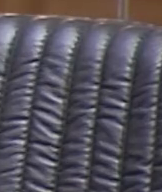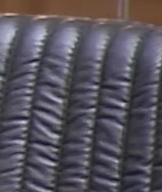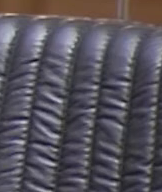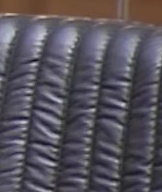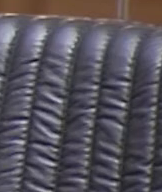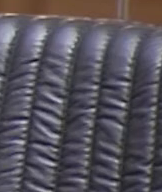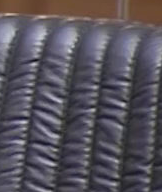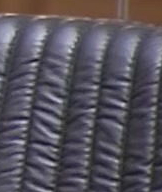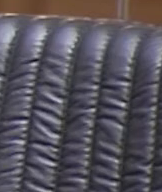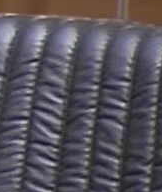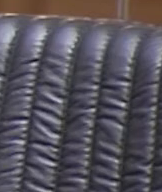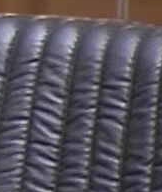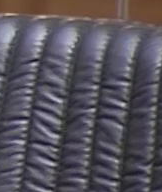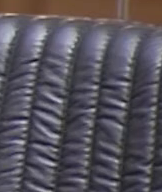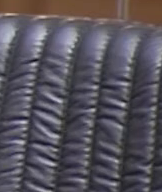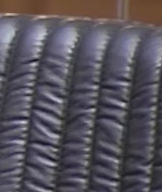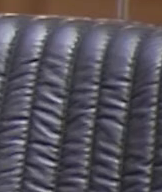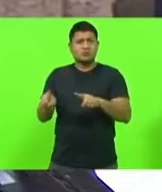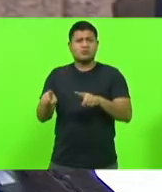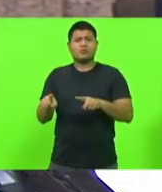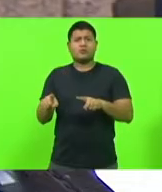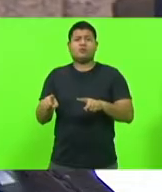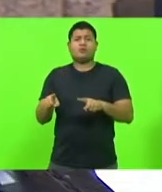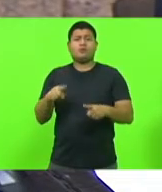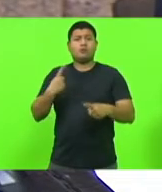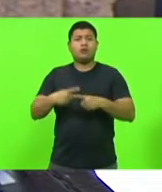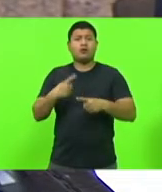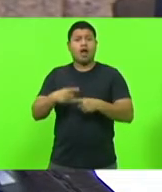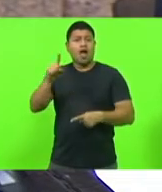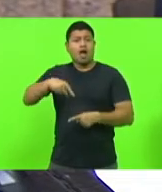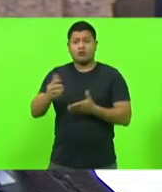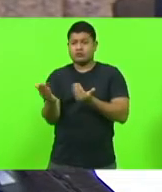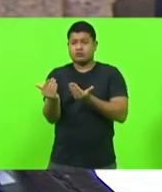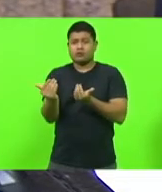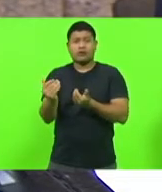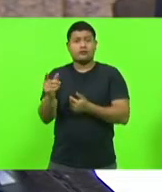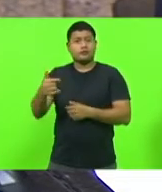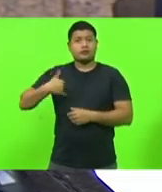que o rapaz estava apenas trabalhando. Porque é um jovem de